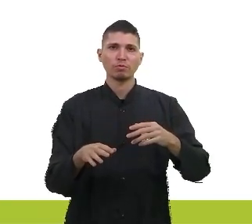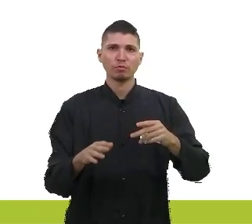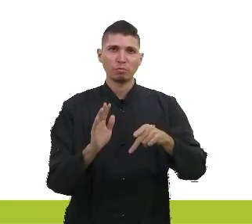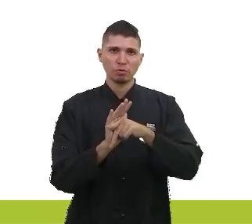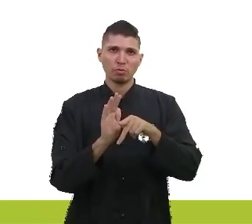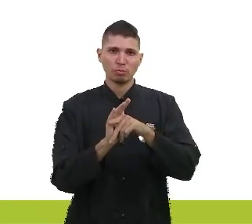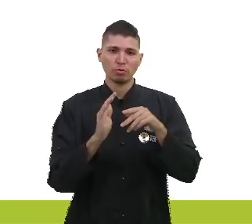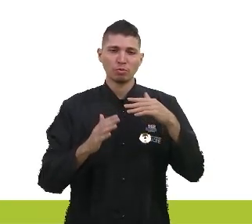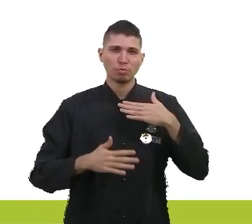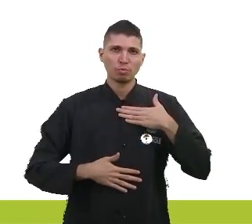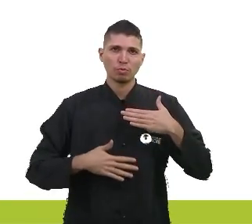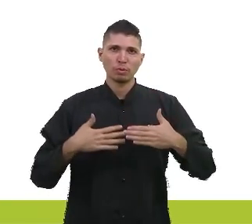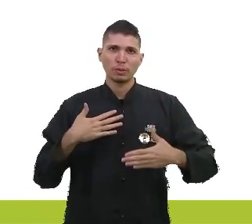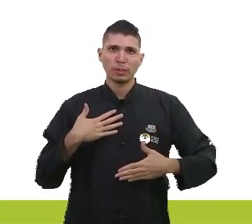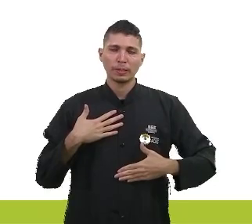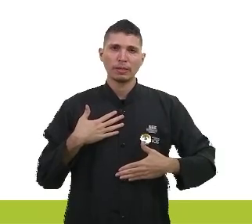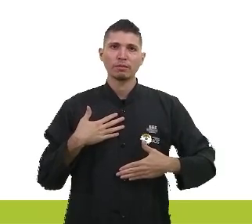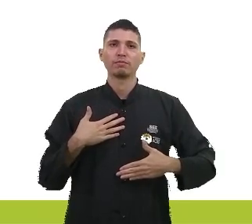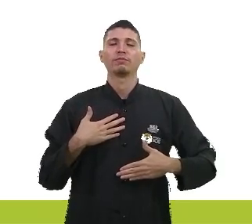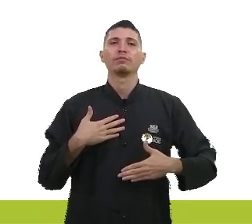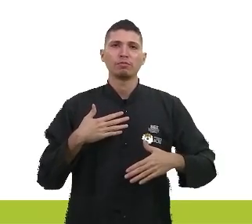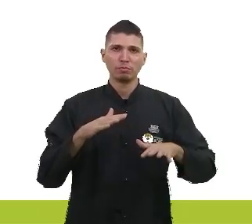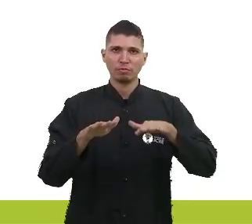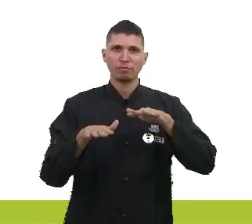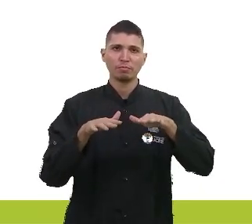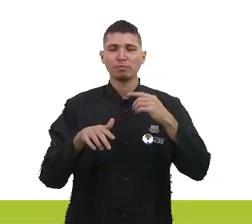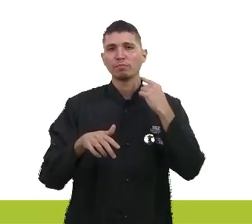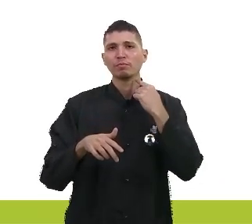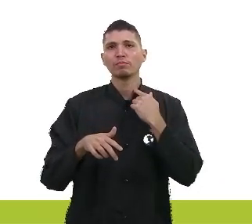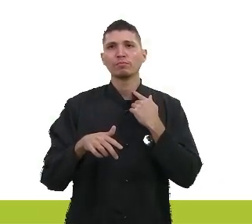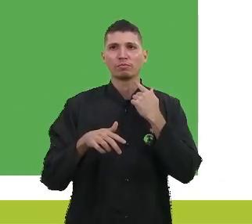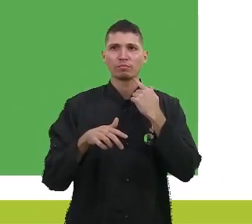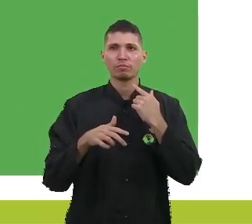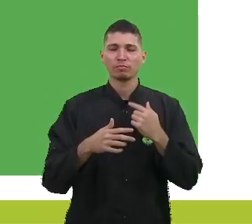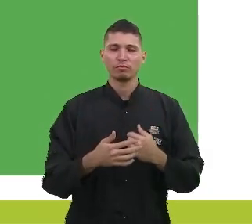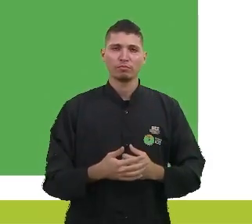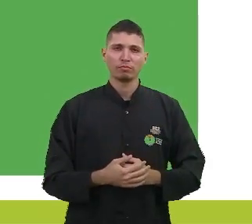né, chegando até o pescoço. Então,